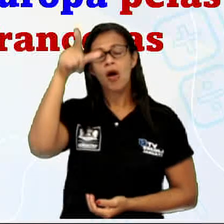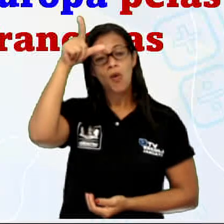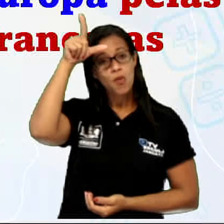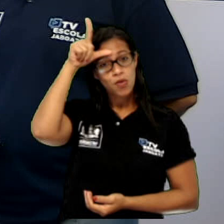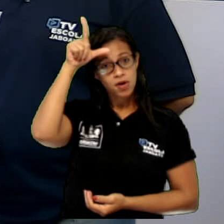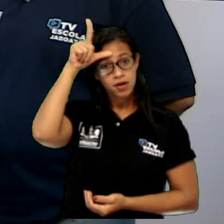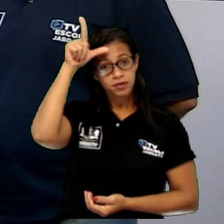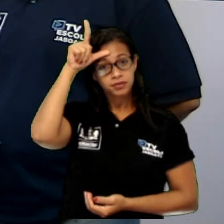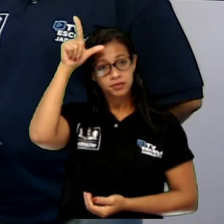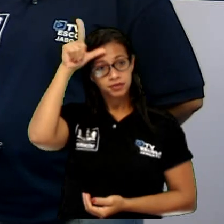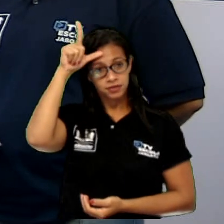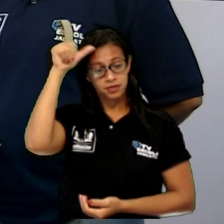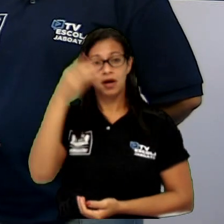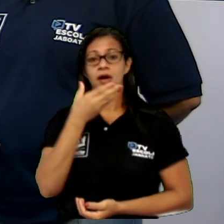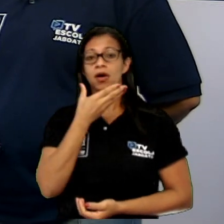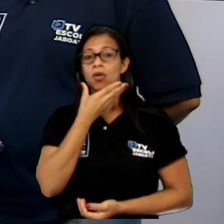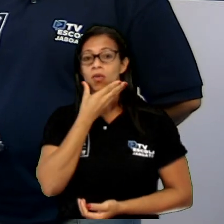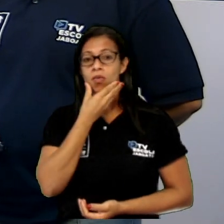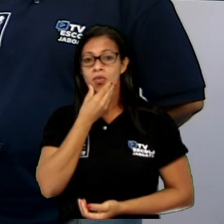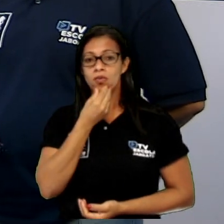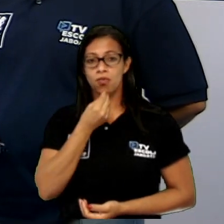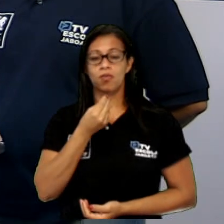assim majestoso.